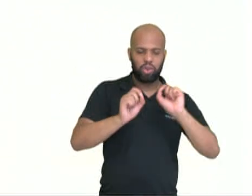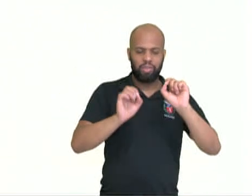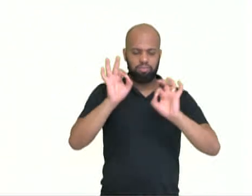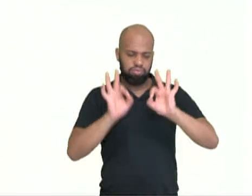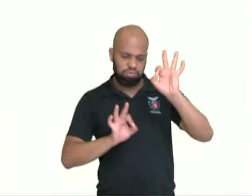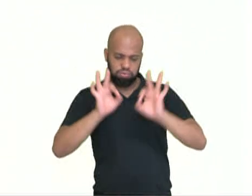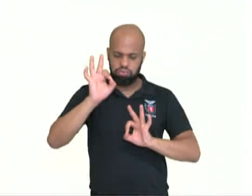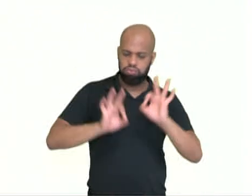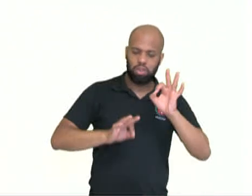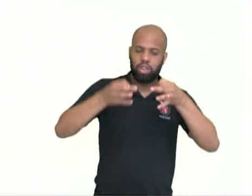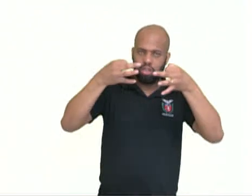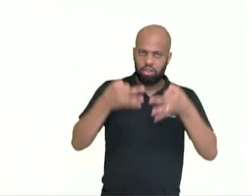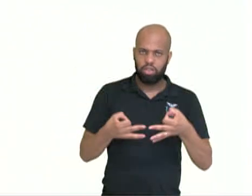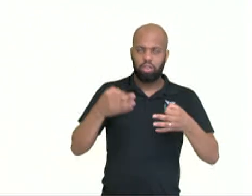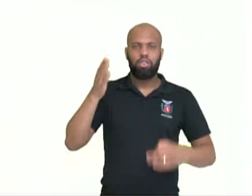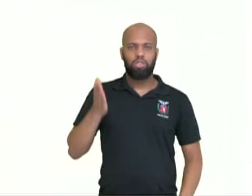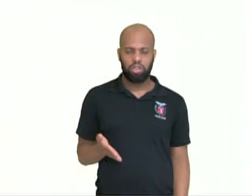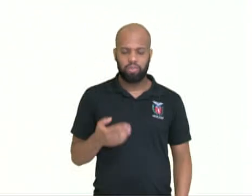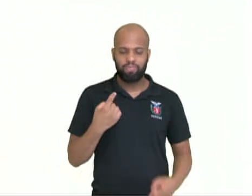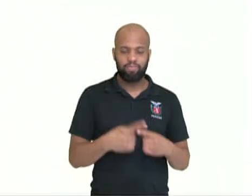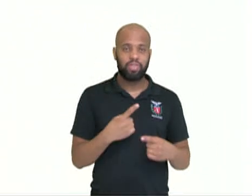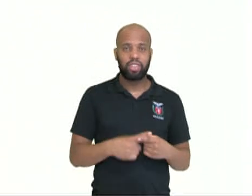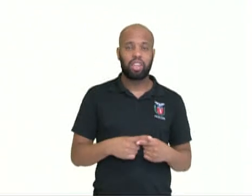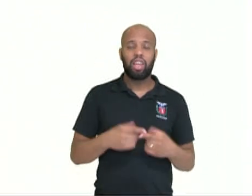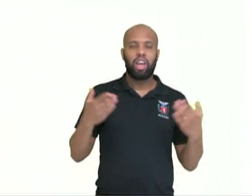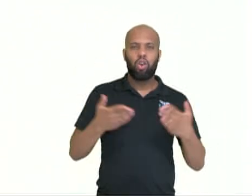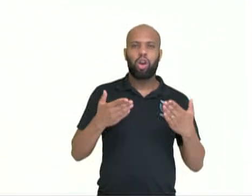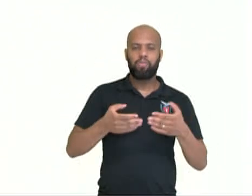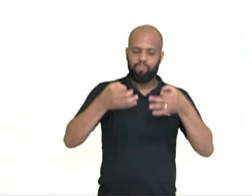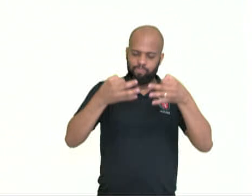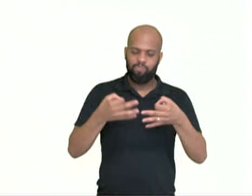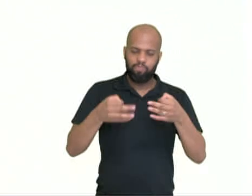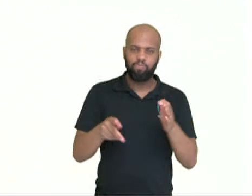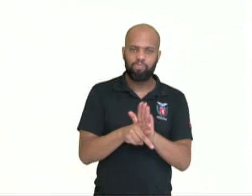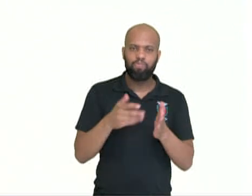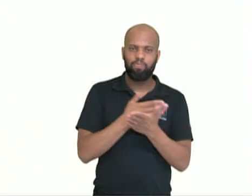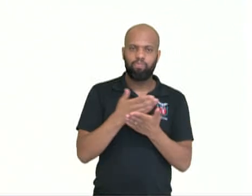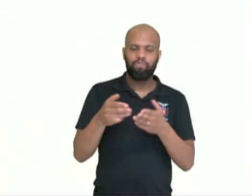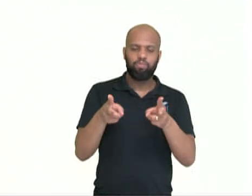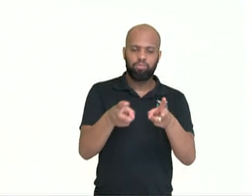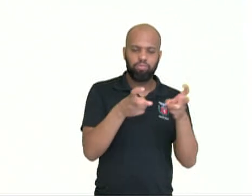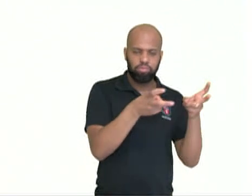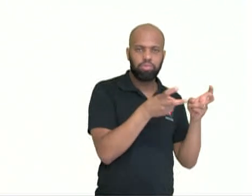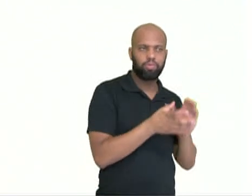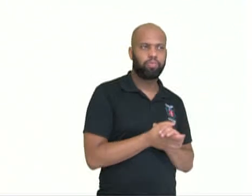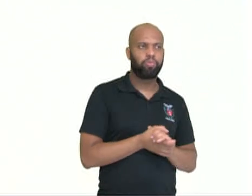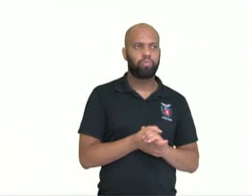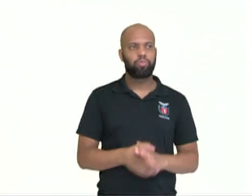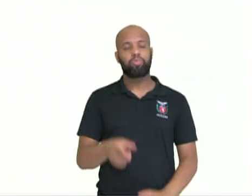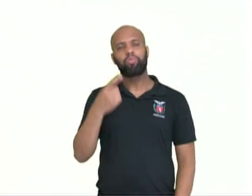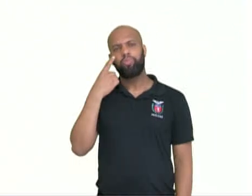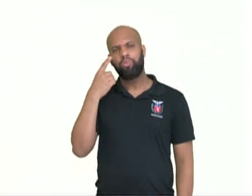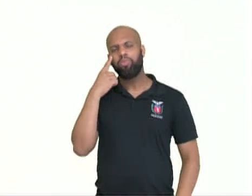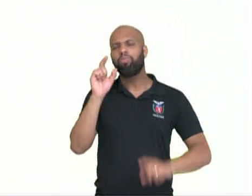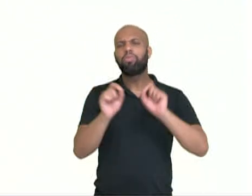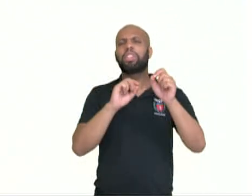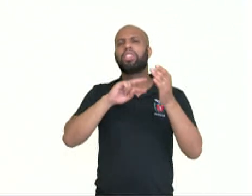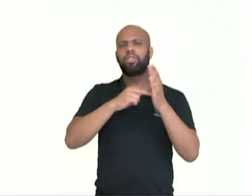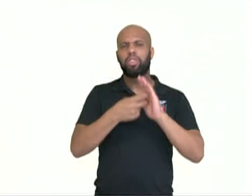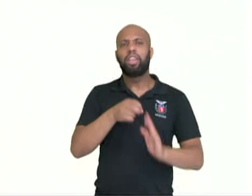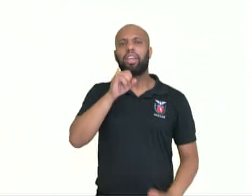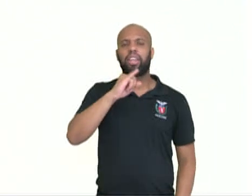da calibração. Né? Você zera o instrumento. Então, olha só, a lei zero da termodinâmica diz o seguinte, se um